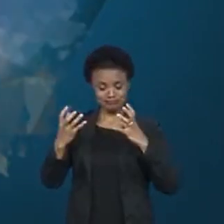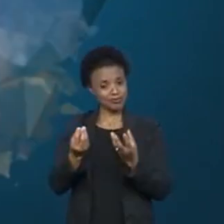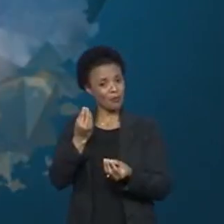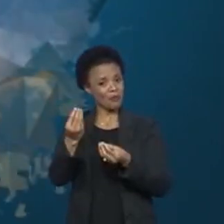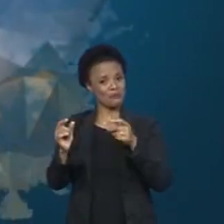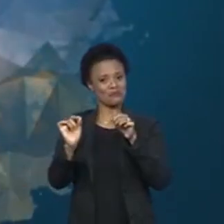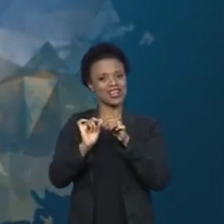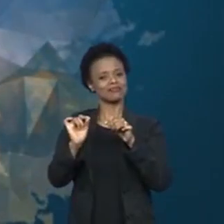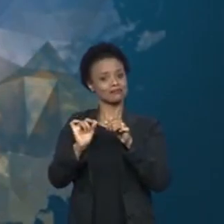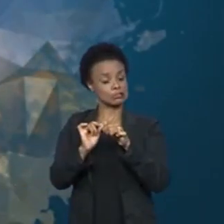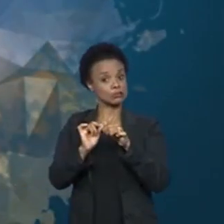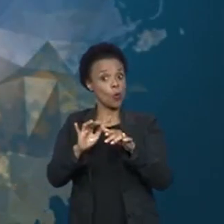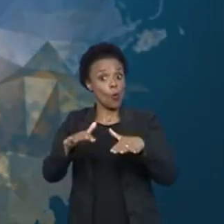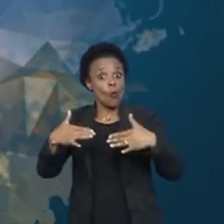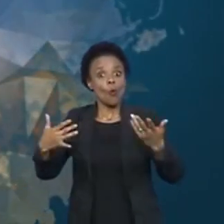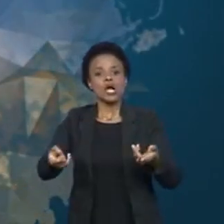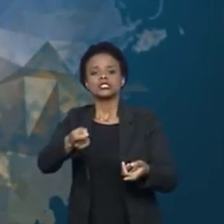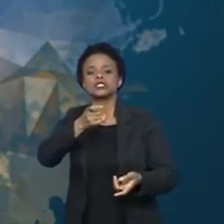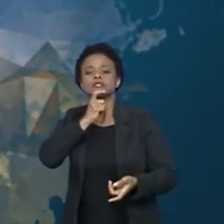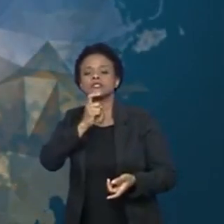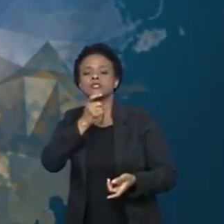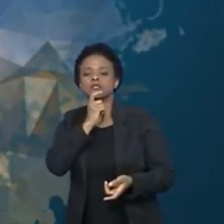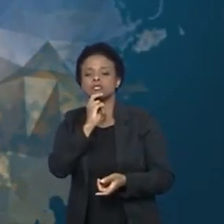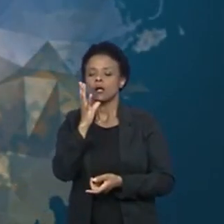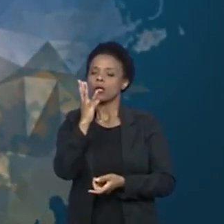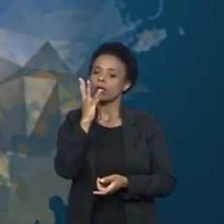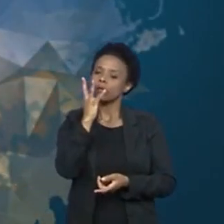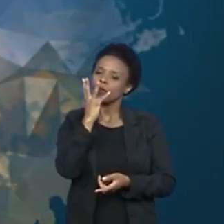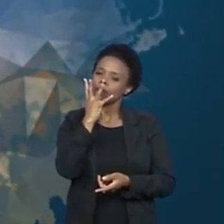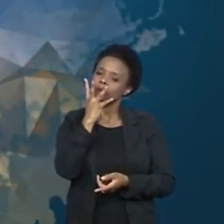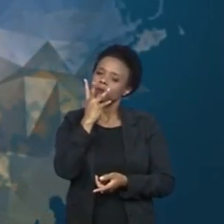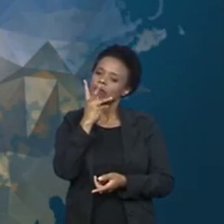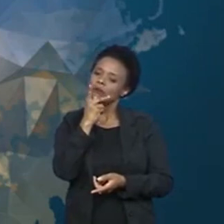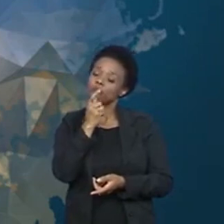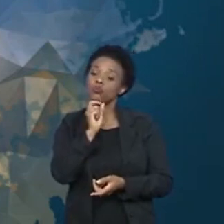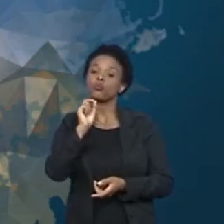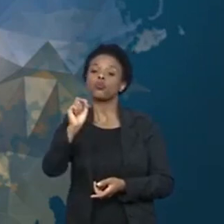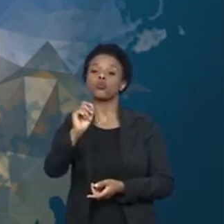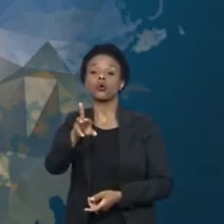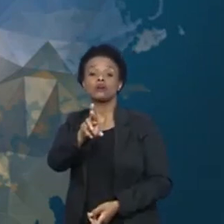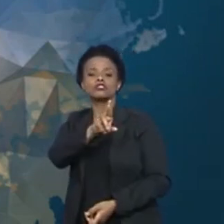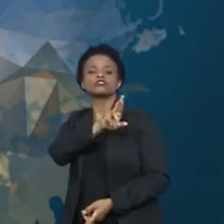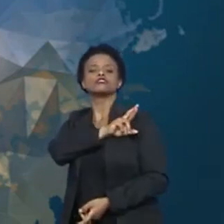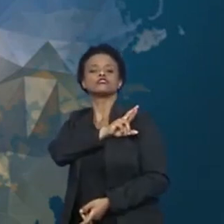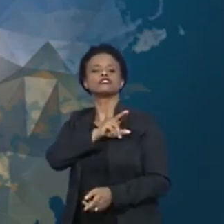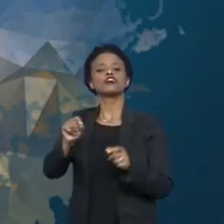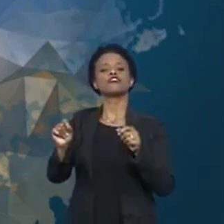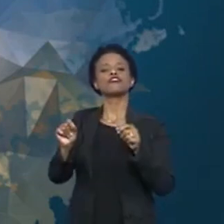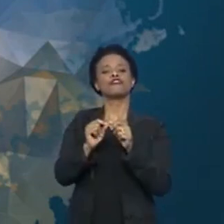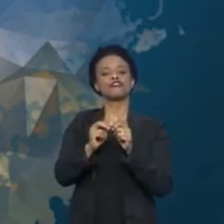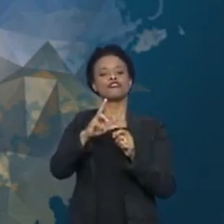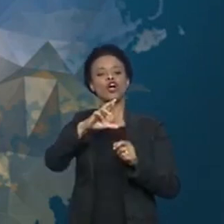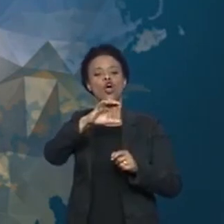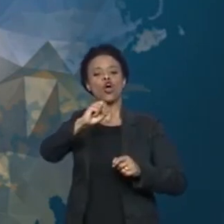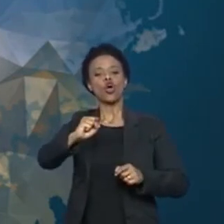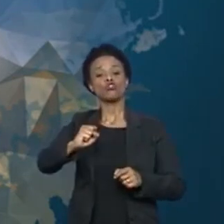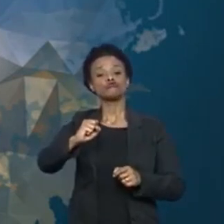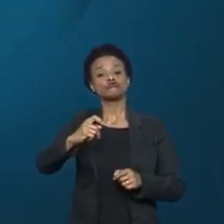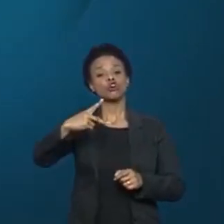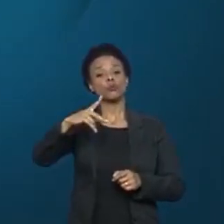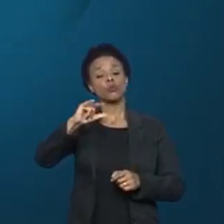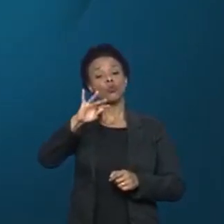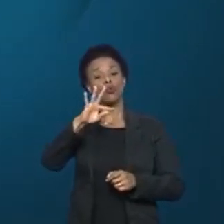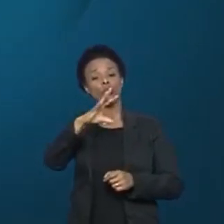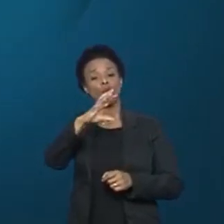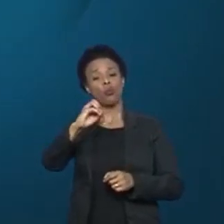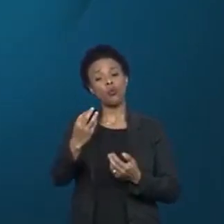o resfriamento e a cristalização são lentos, e esses fatores são responsáveis pela formação de rochas plutônicas, como granito, por exemplo.